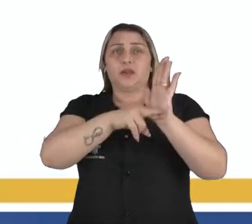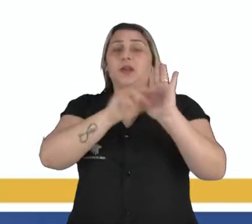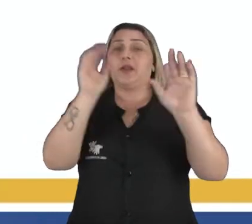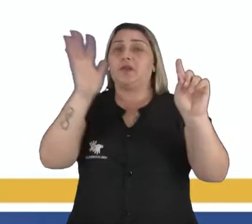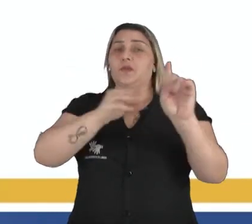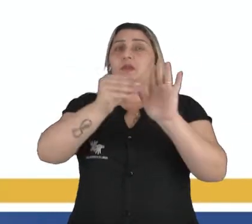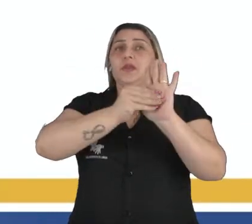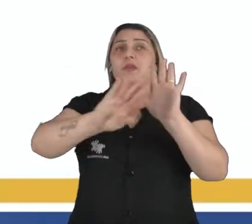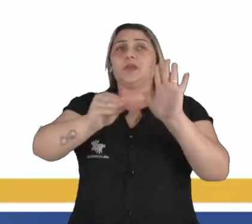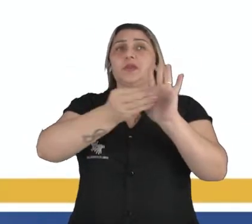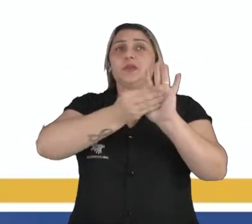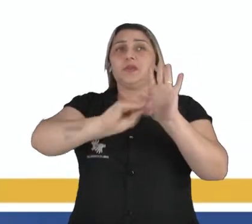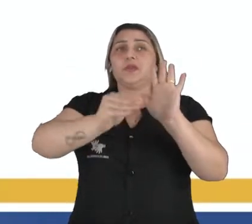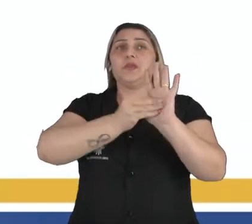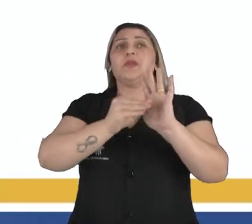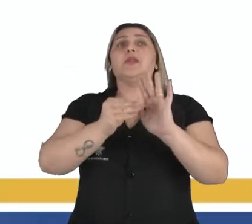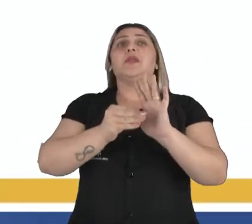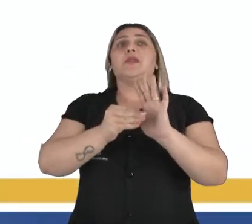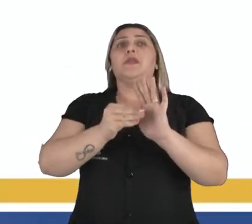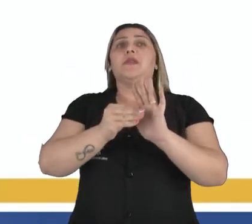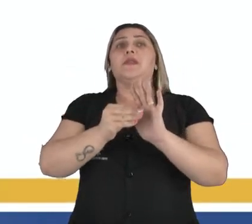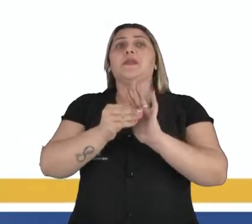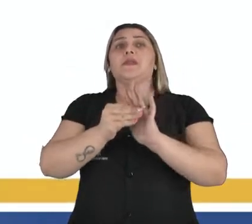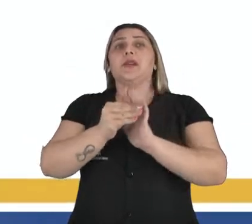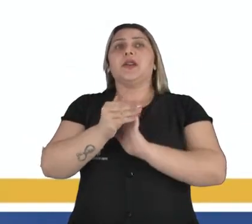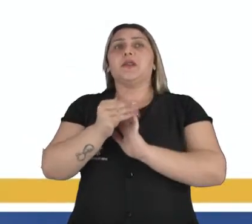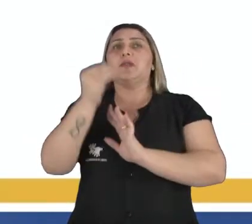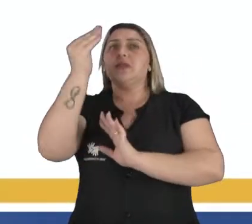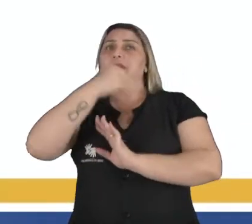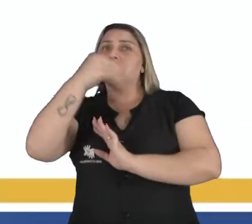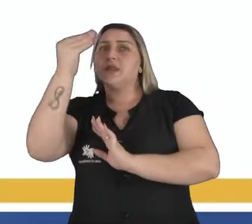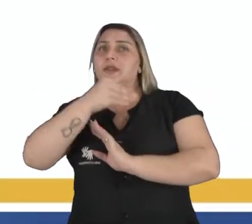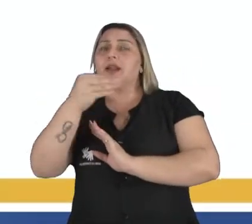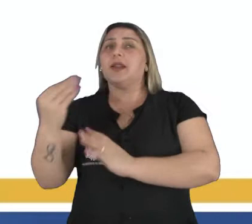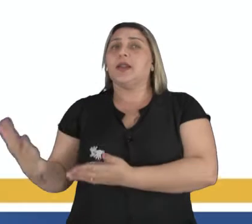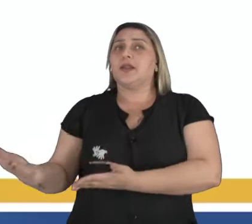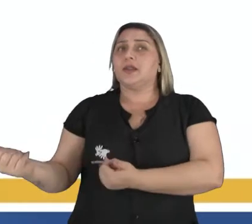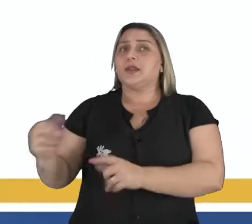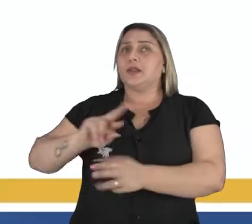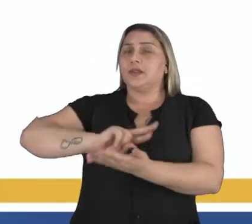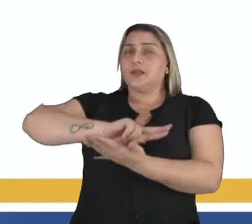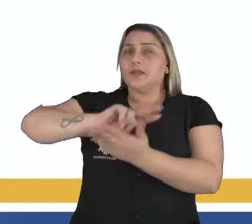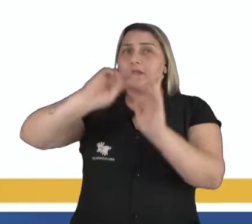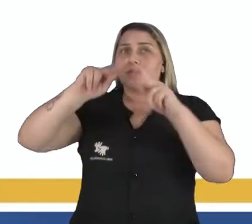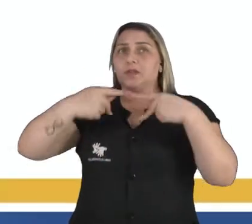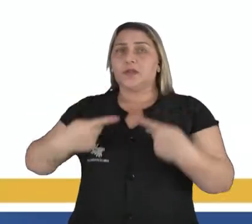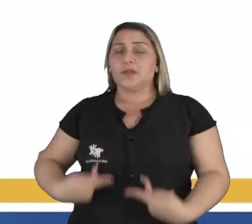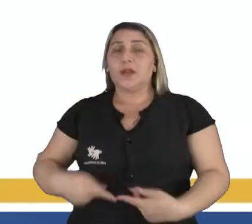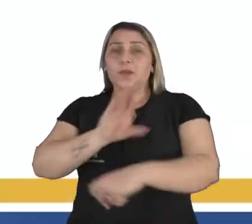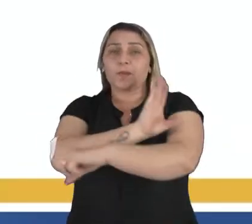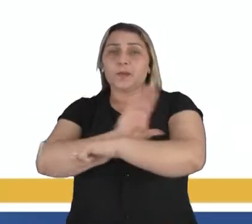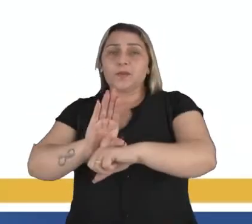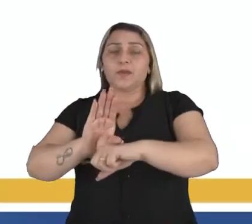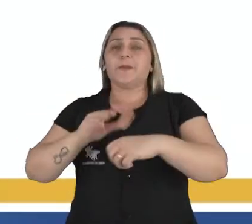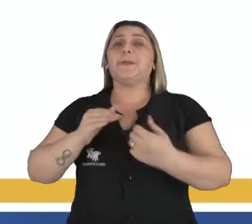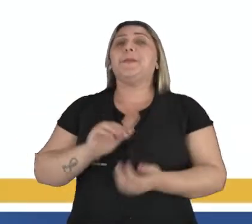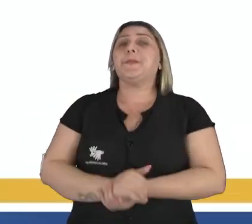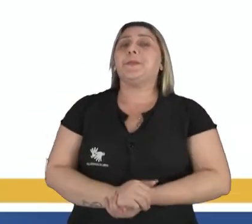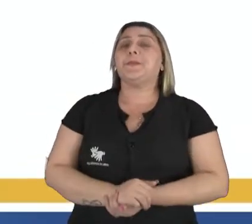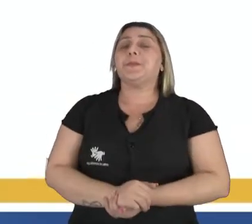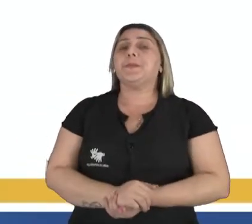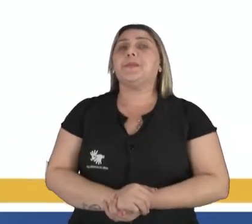midiática facilidades e submissões da adolescente diversidade humana e cultural